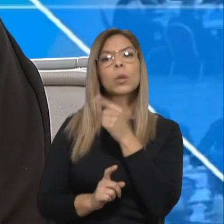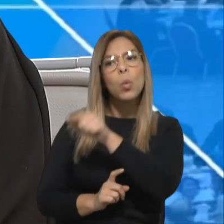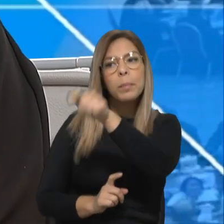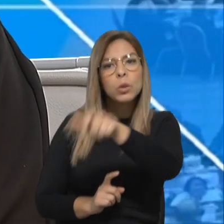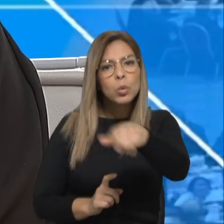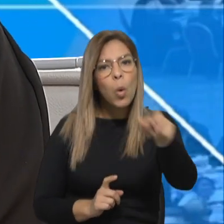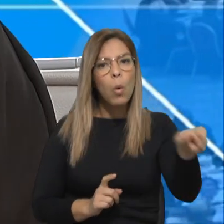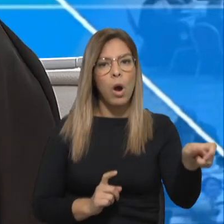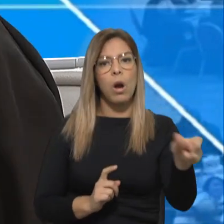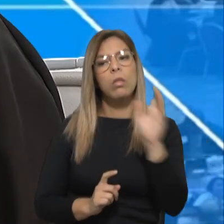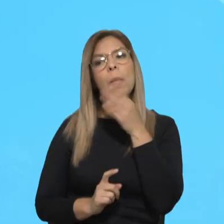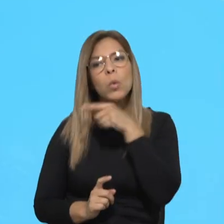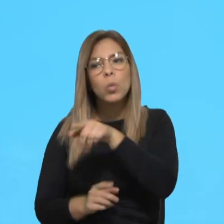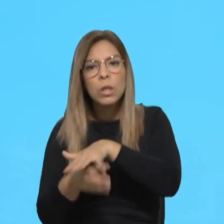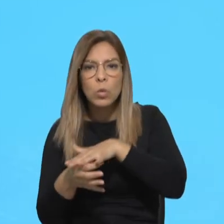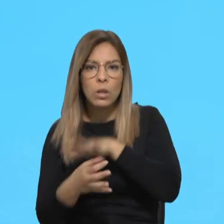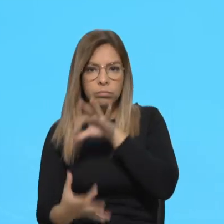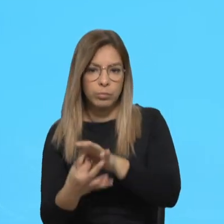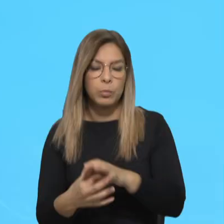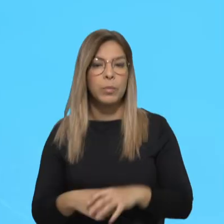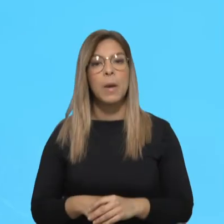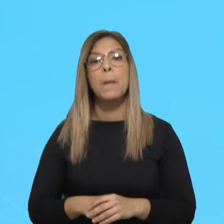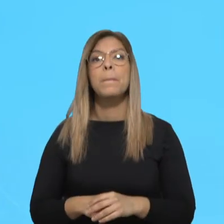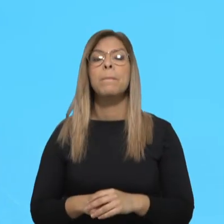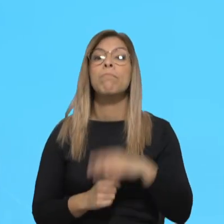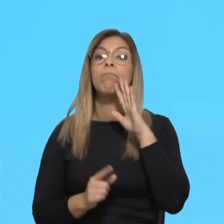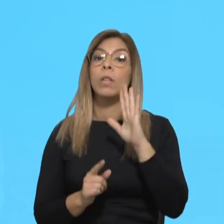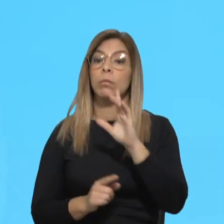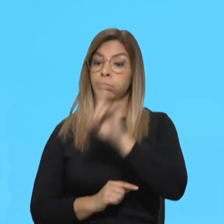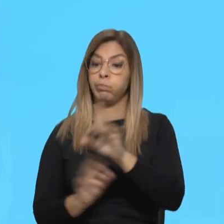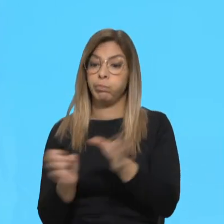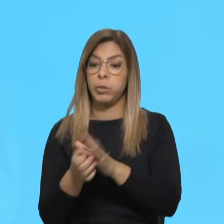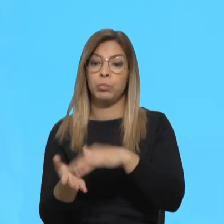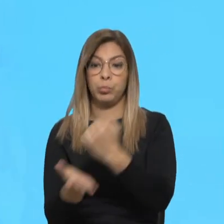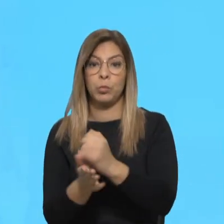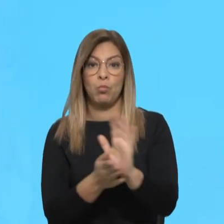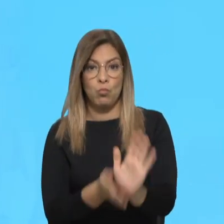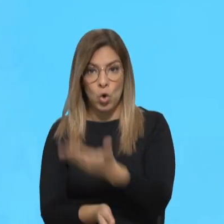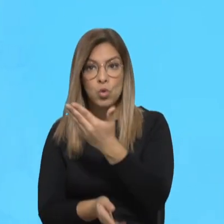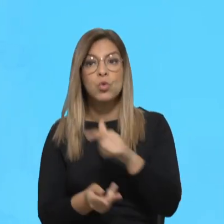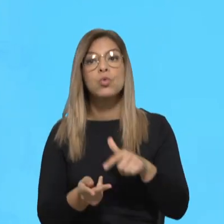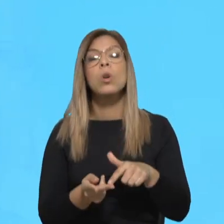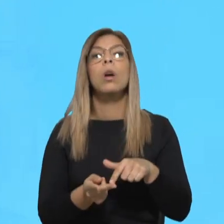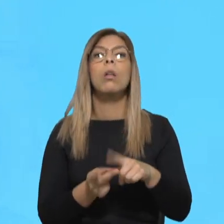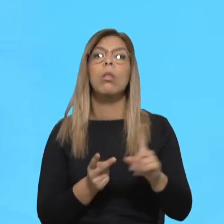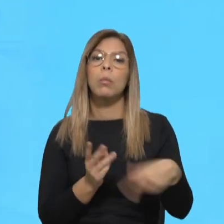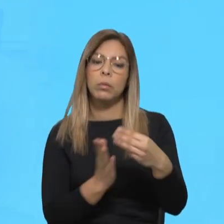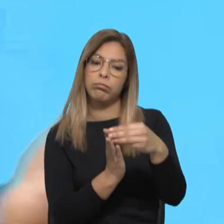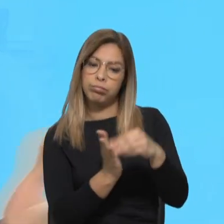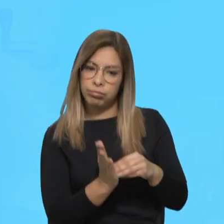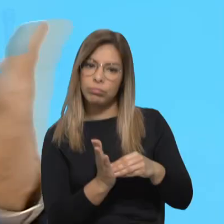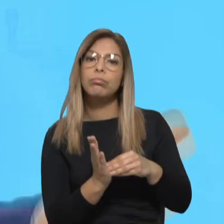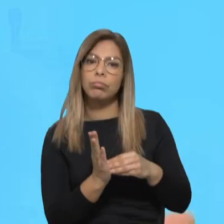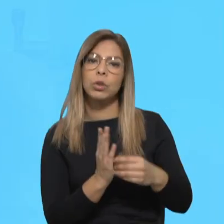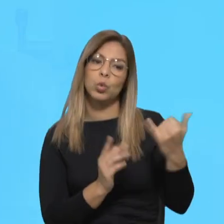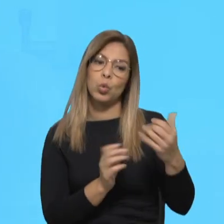cada pessoa. Concluída esta fase da Comissão de Instrução, elaborado o parecer, já